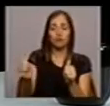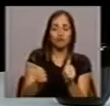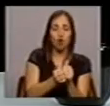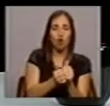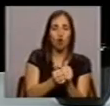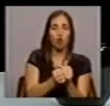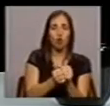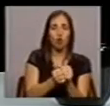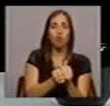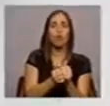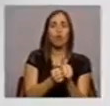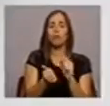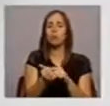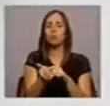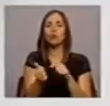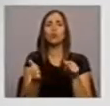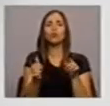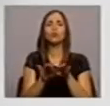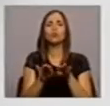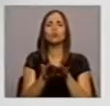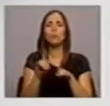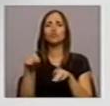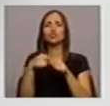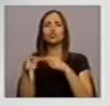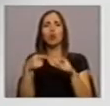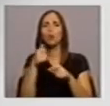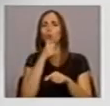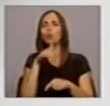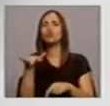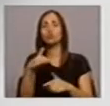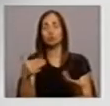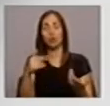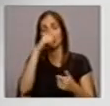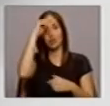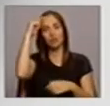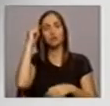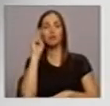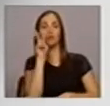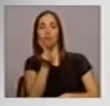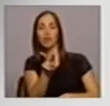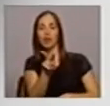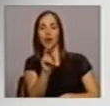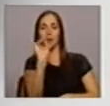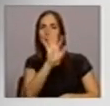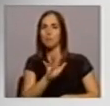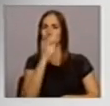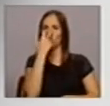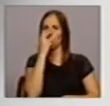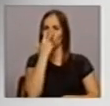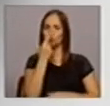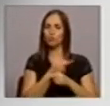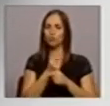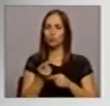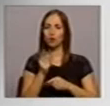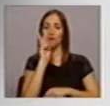que andará precisamente o gêmeo do Sol? É muito difícil chegar lá. Olha, esta imagem que nós estamos a ver é muito curiosa, porque é esta imagem que nós vemos